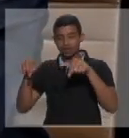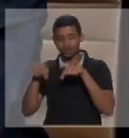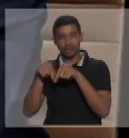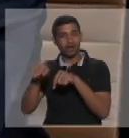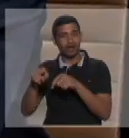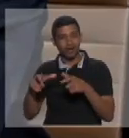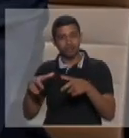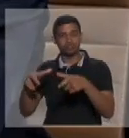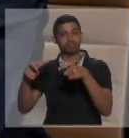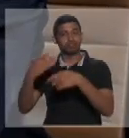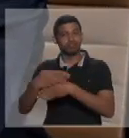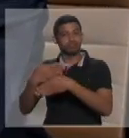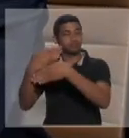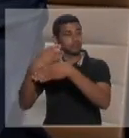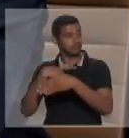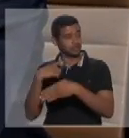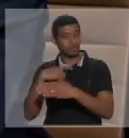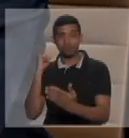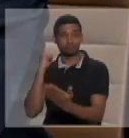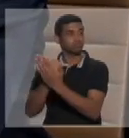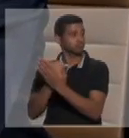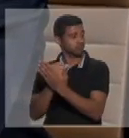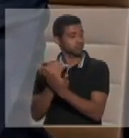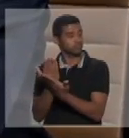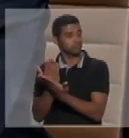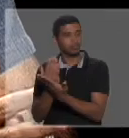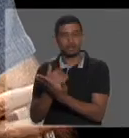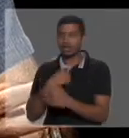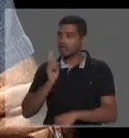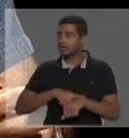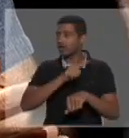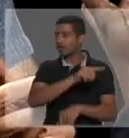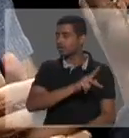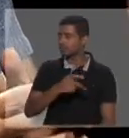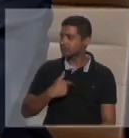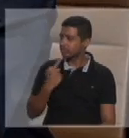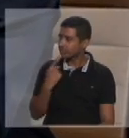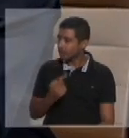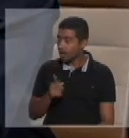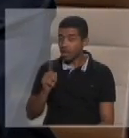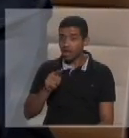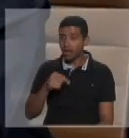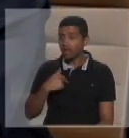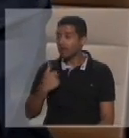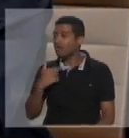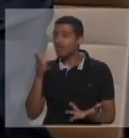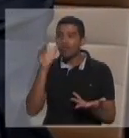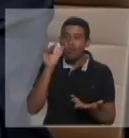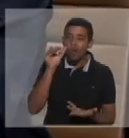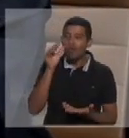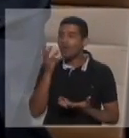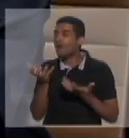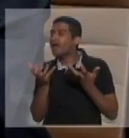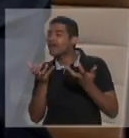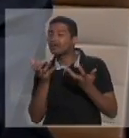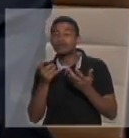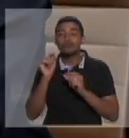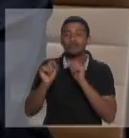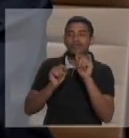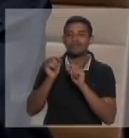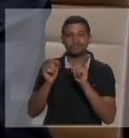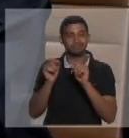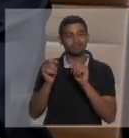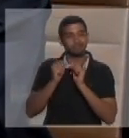tem um tijolo com esse símbolo, com a suástica. Exatamente isso. E aí ele, enquanto historiador, ficou extremamente